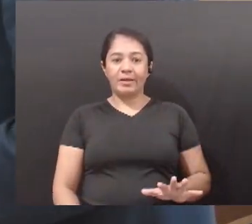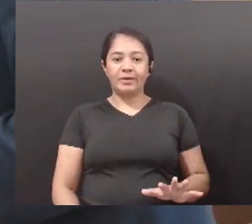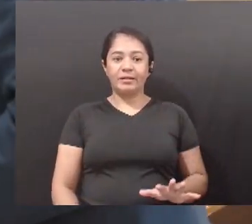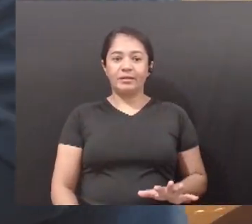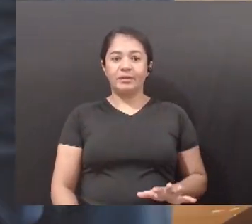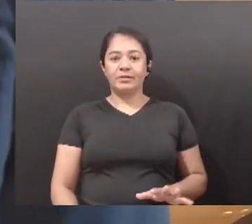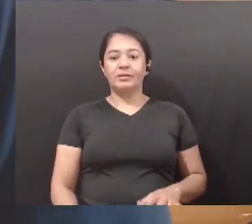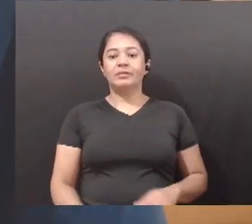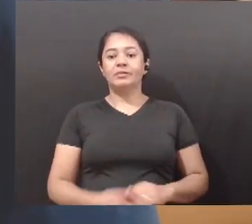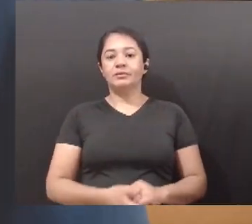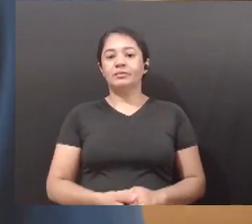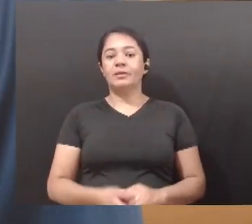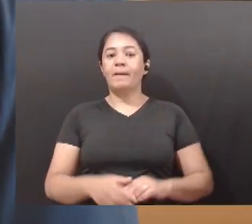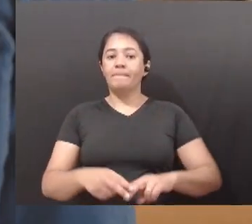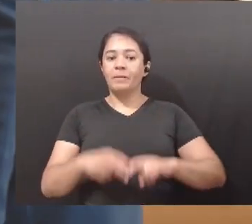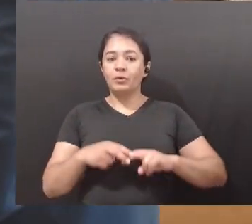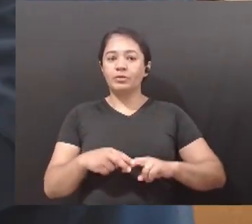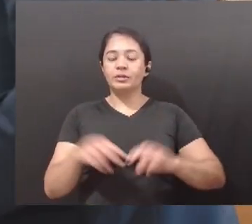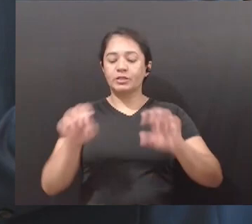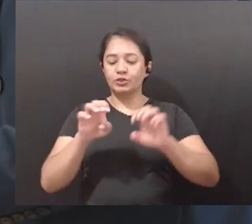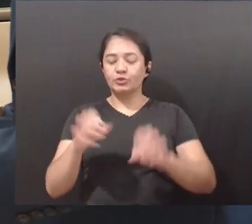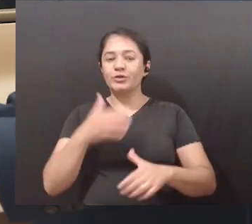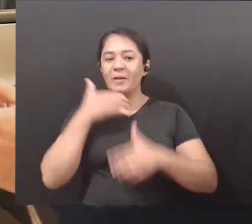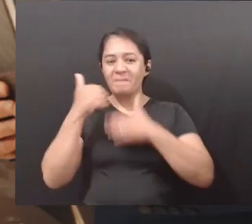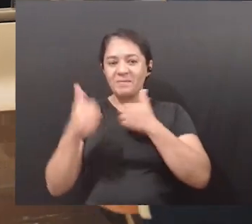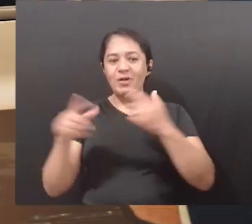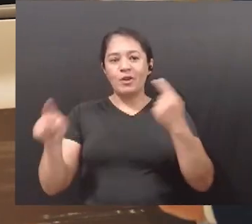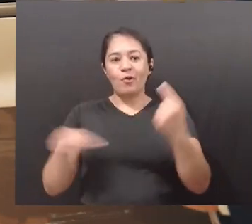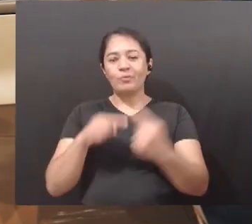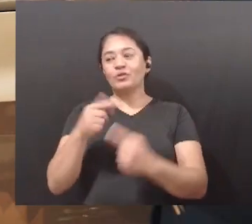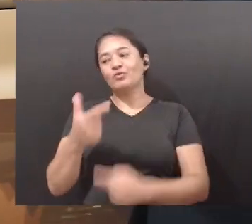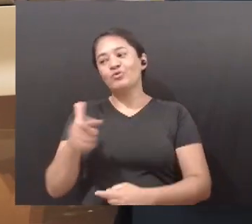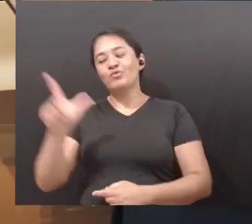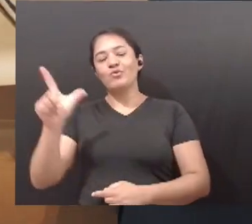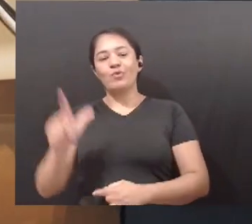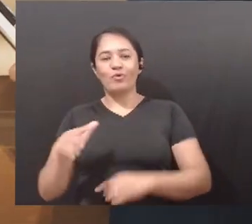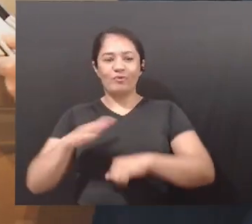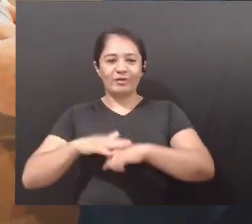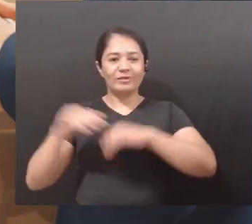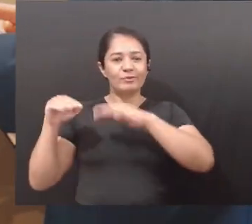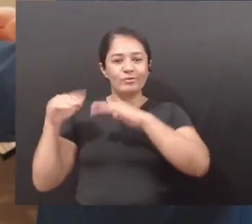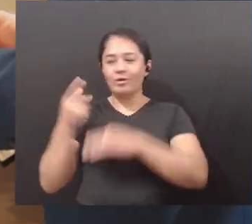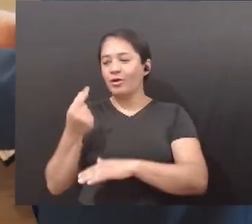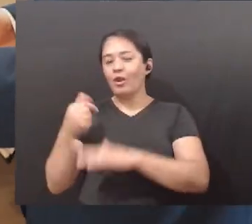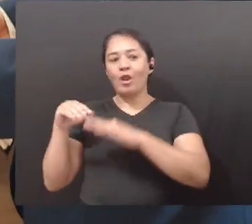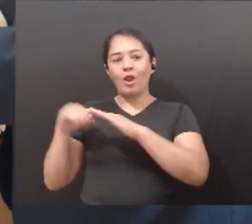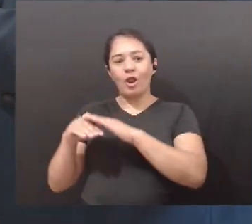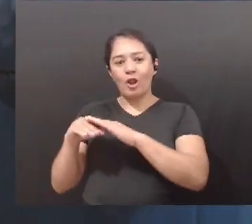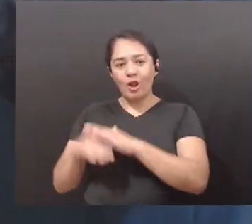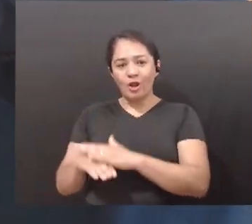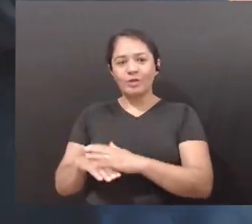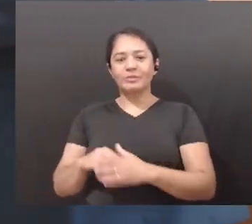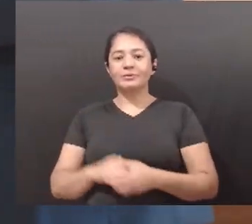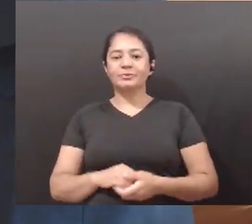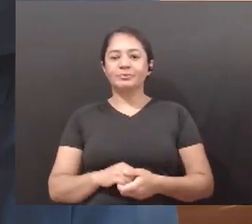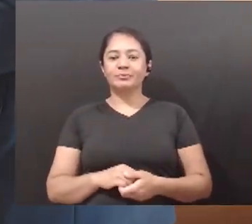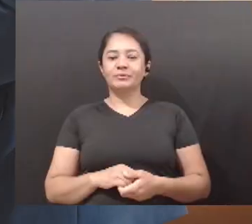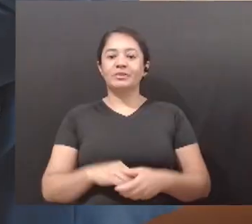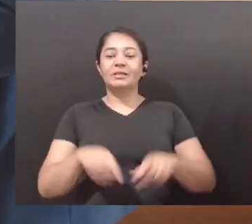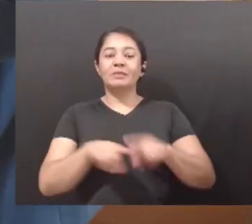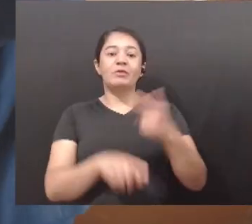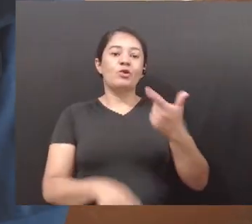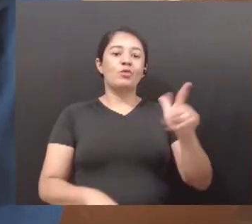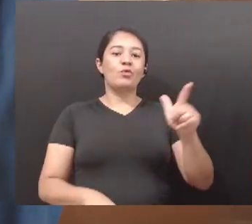de estruturar para fazer um outro objetivo, fazer alguma outra coisa diferente, com esse a mais que está sobrando para ela. Uma outra vantagem também é em